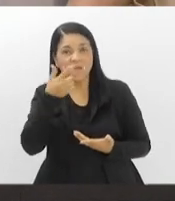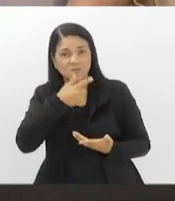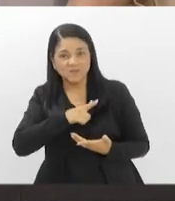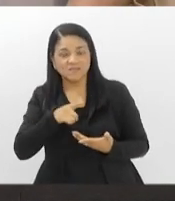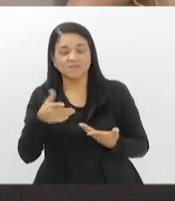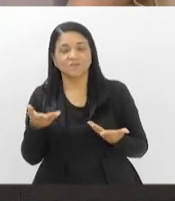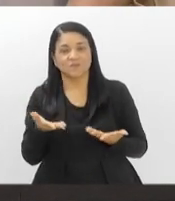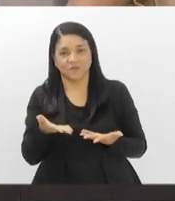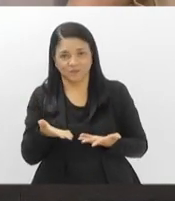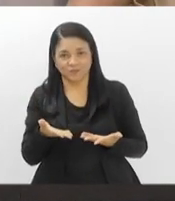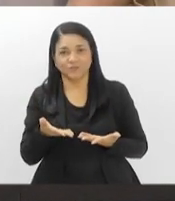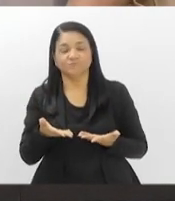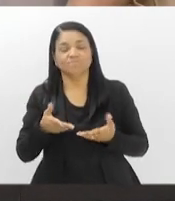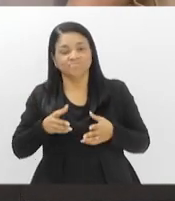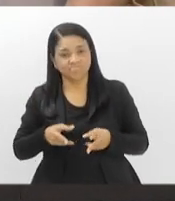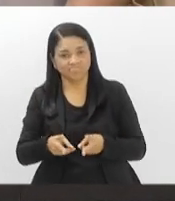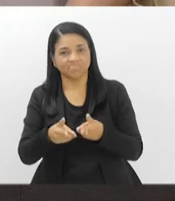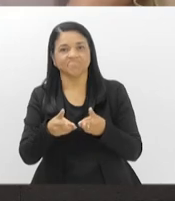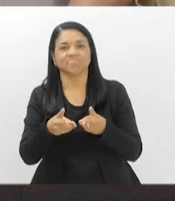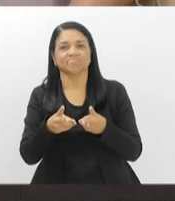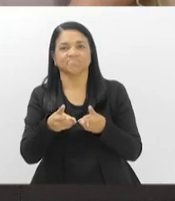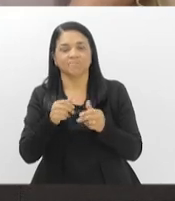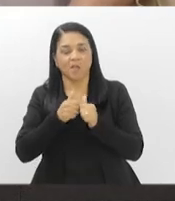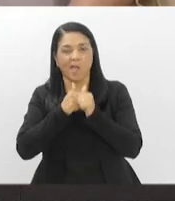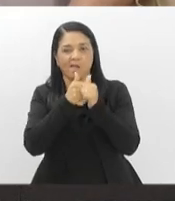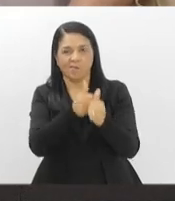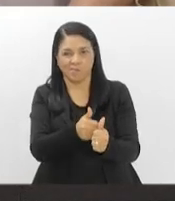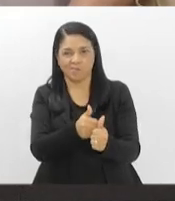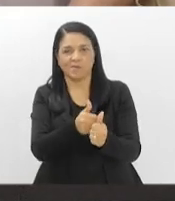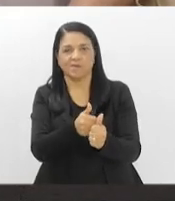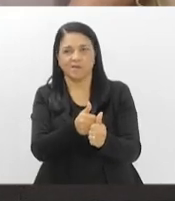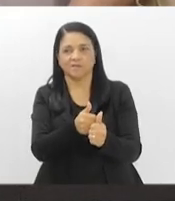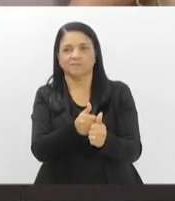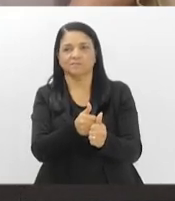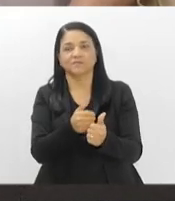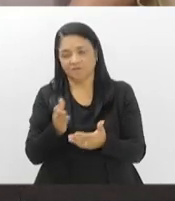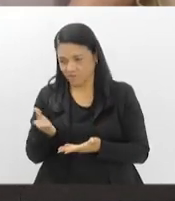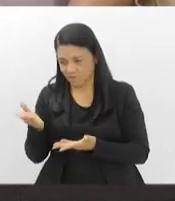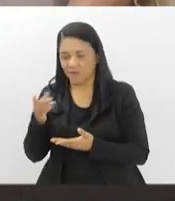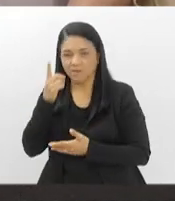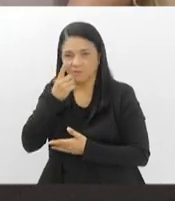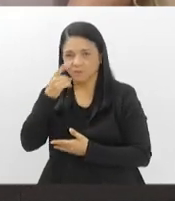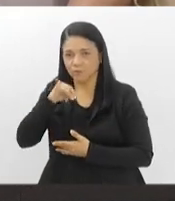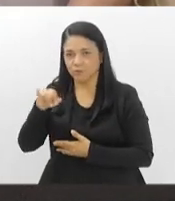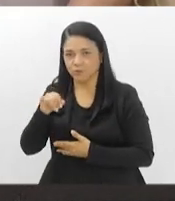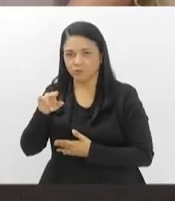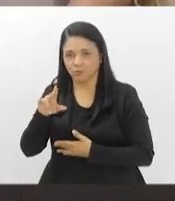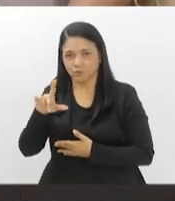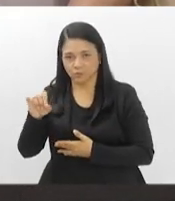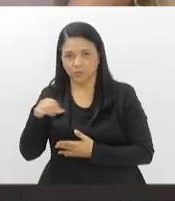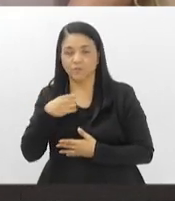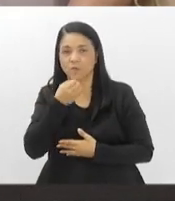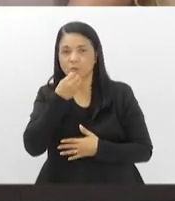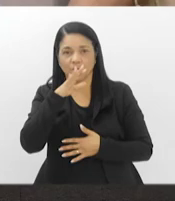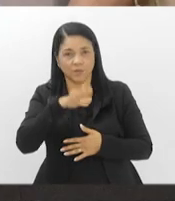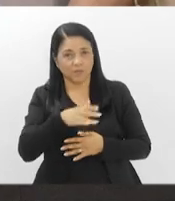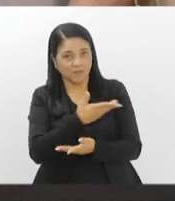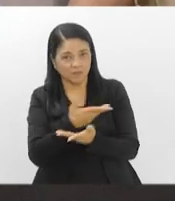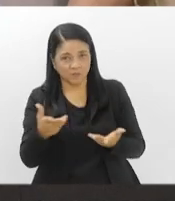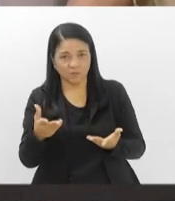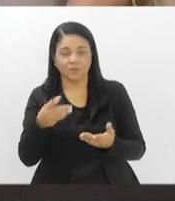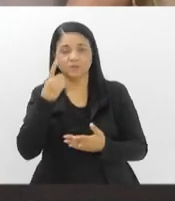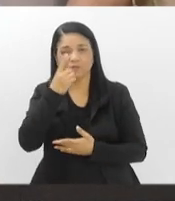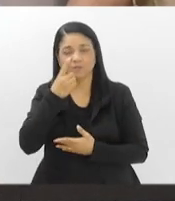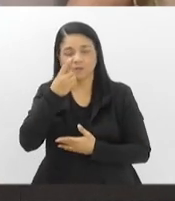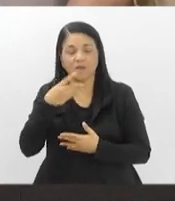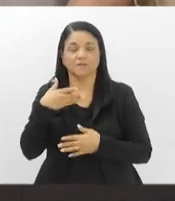mesma página e vamos acompanhar com muita firmeza Deputado Júlio por favor é boa tarde a todos boa tarde a todos os deputados